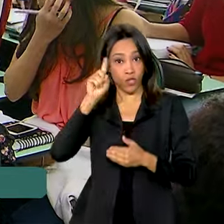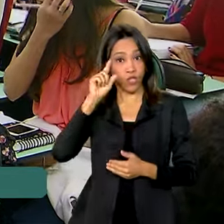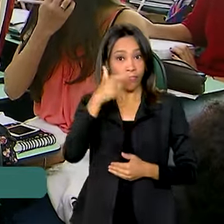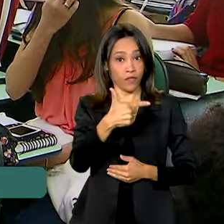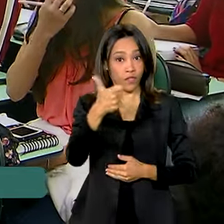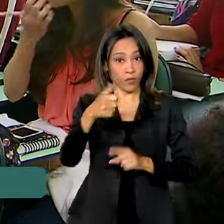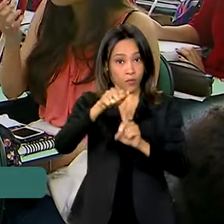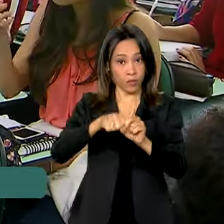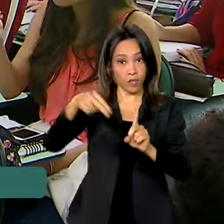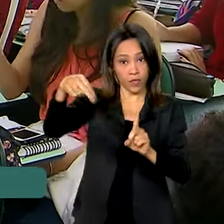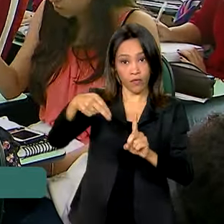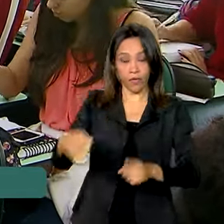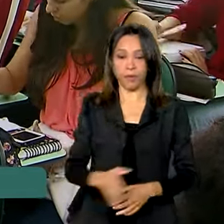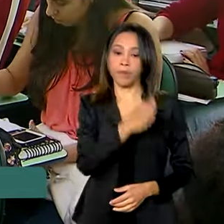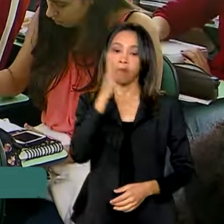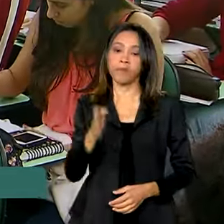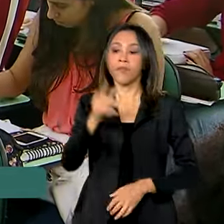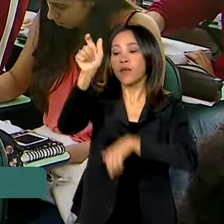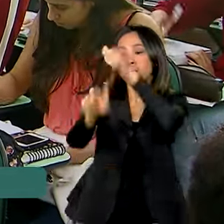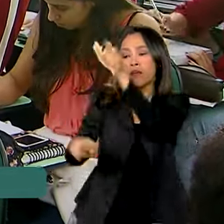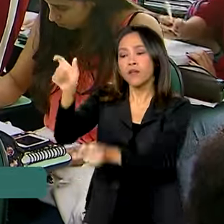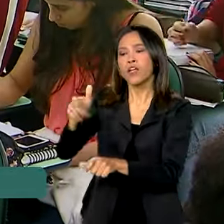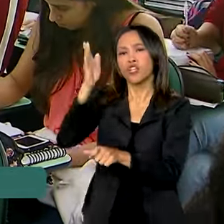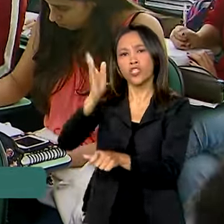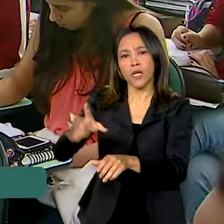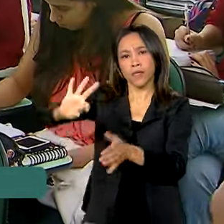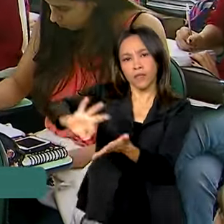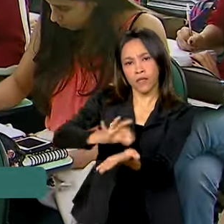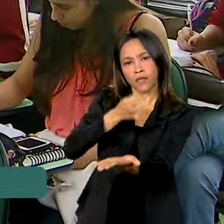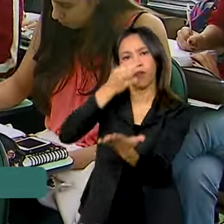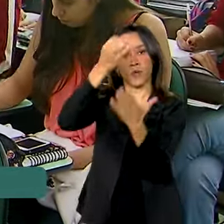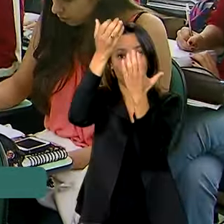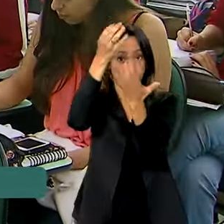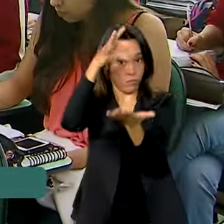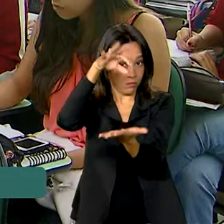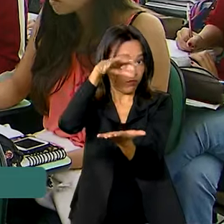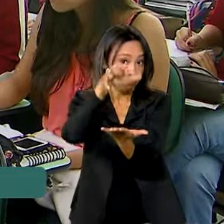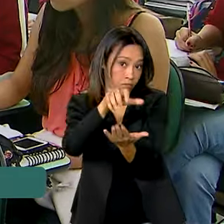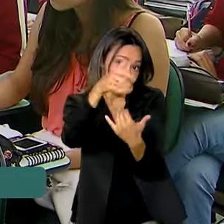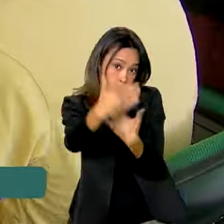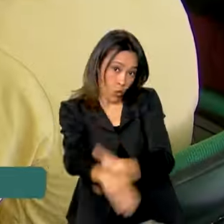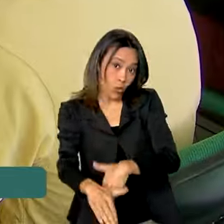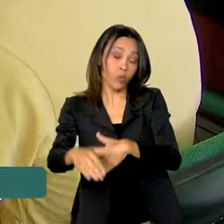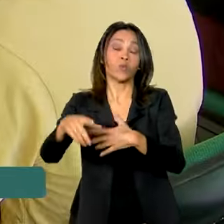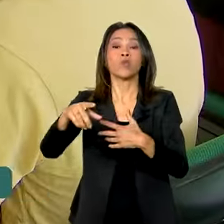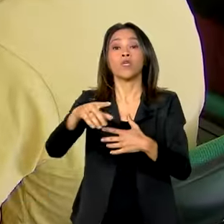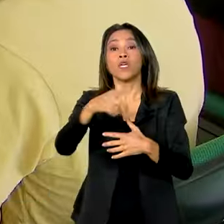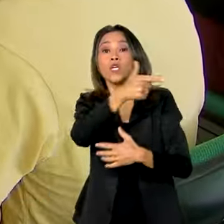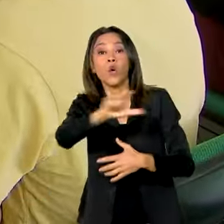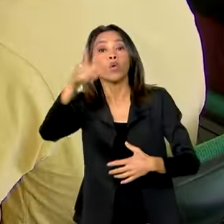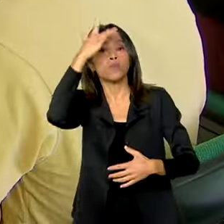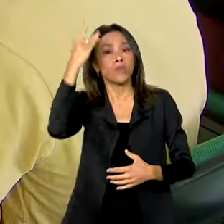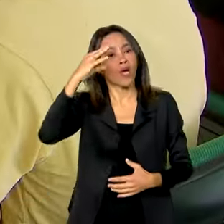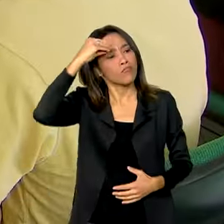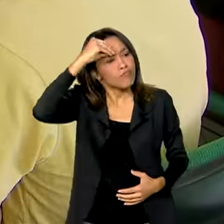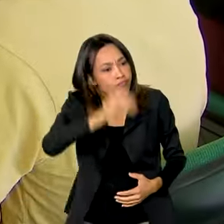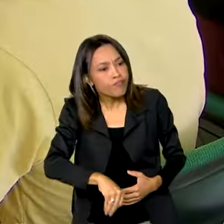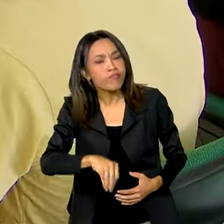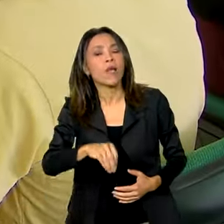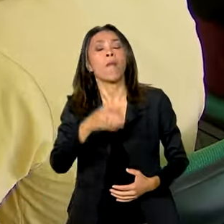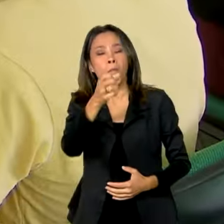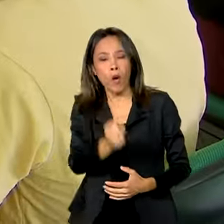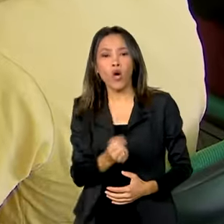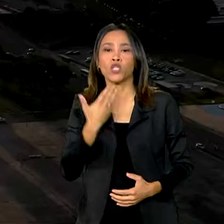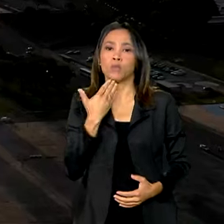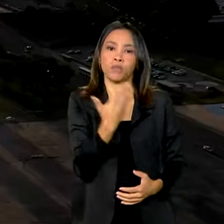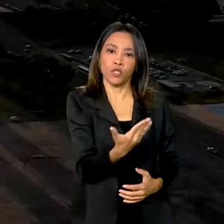Os candidatos que se inscreveram para o concurso e desistiram pela mudança da data podem pedir de volta o valor